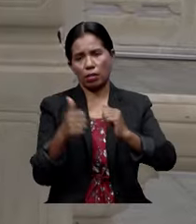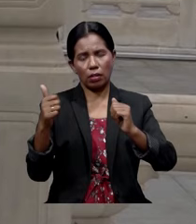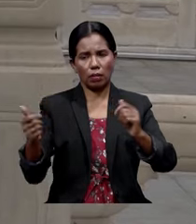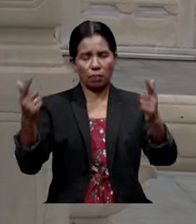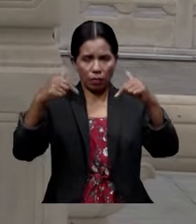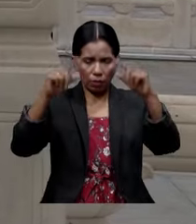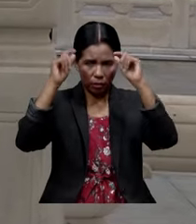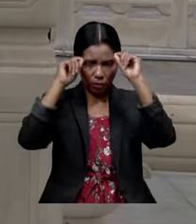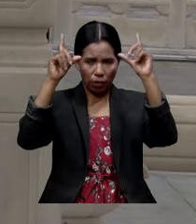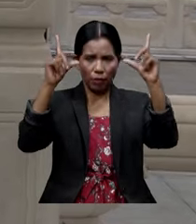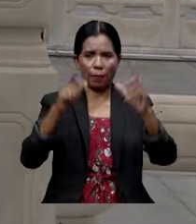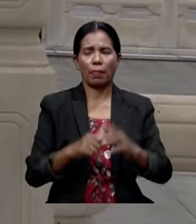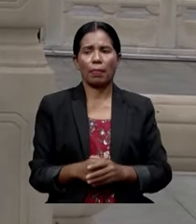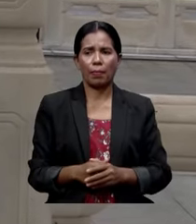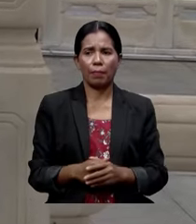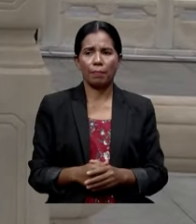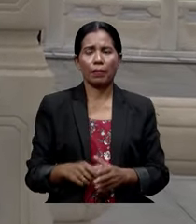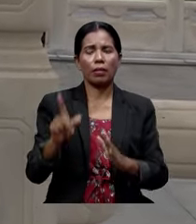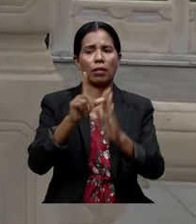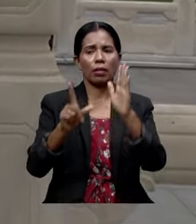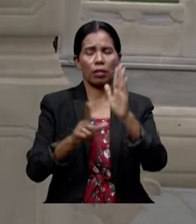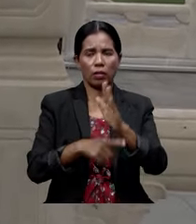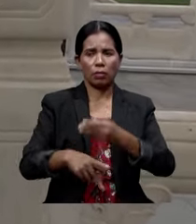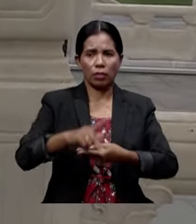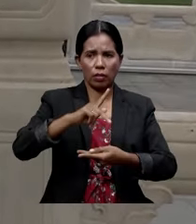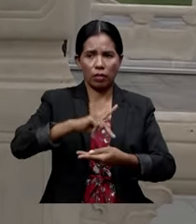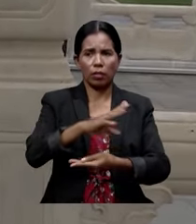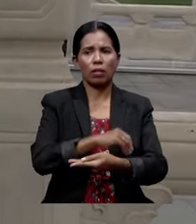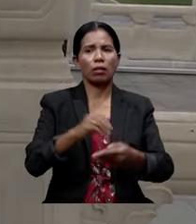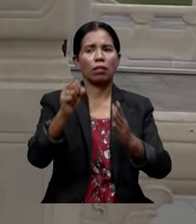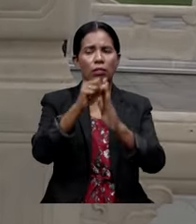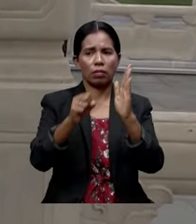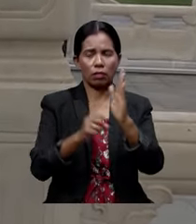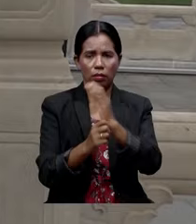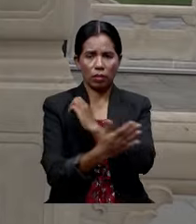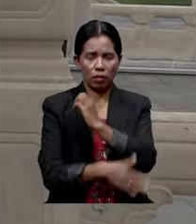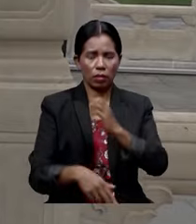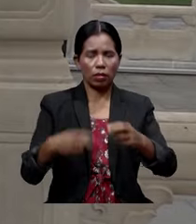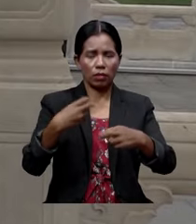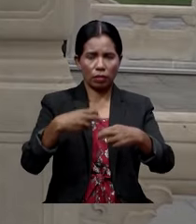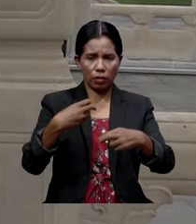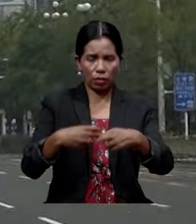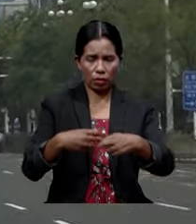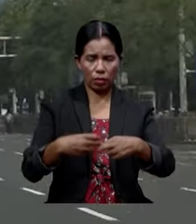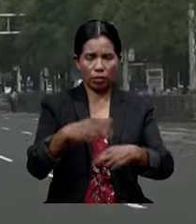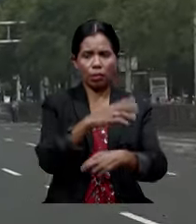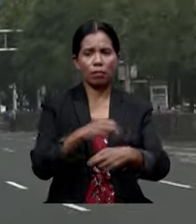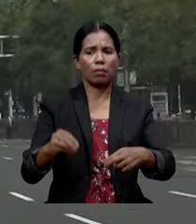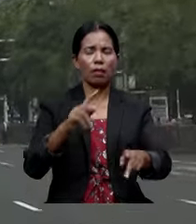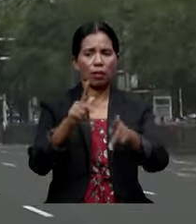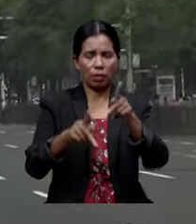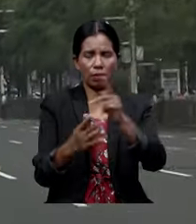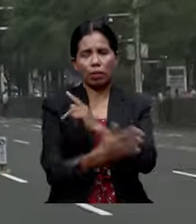a relaram. Além de lei de proteção e investimento, estatuto Raimos sai dificuldade para investidor estrangeiro,